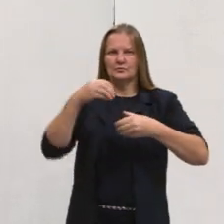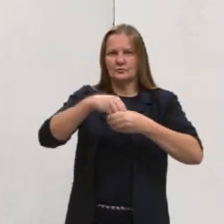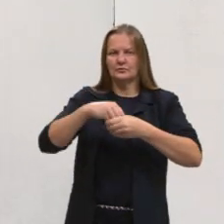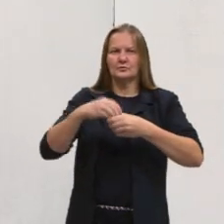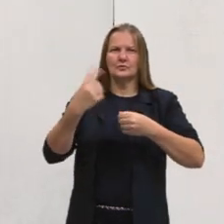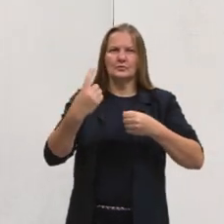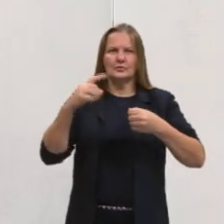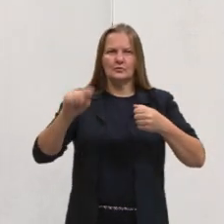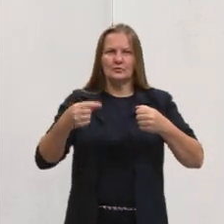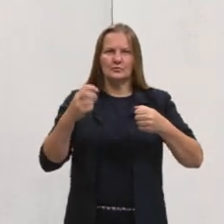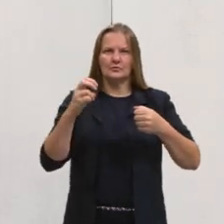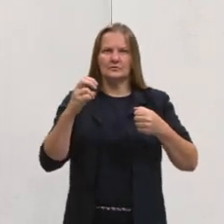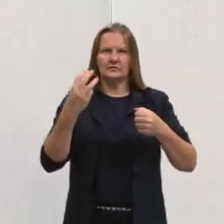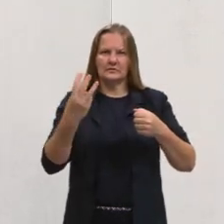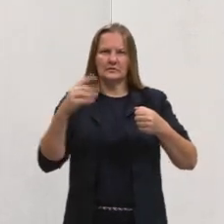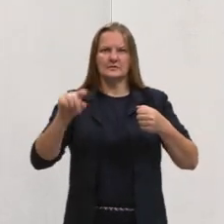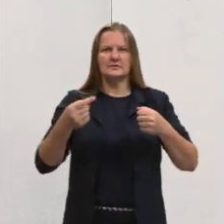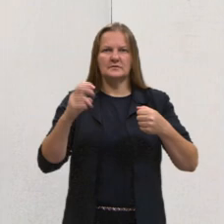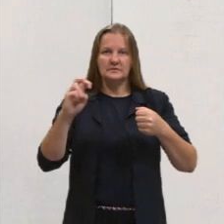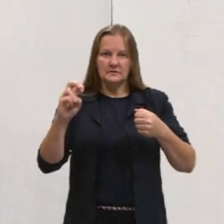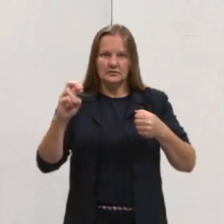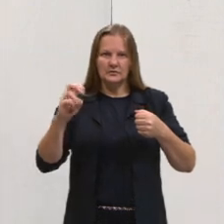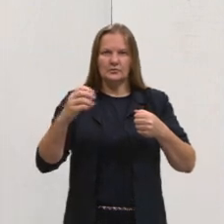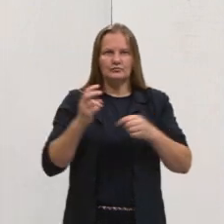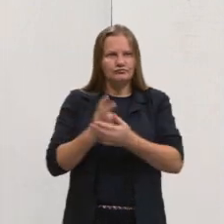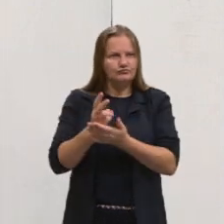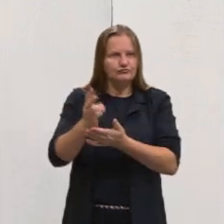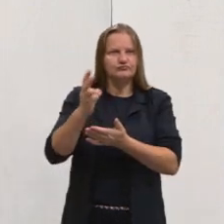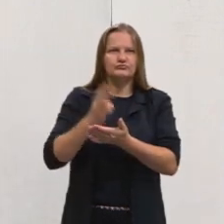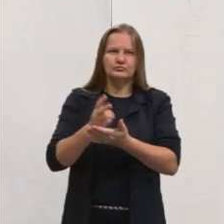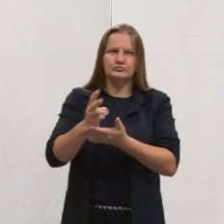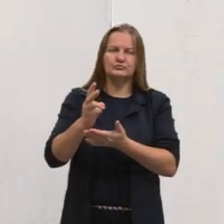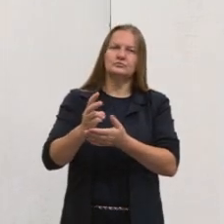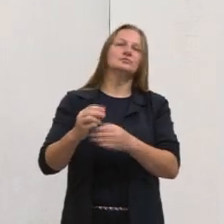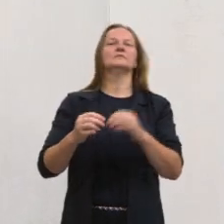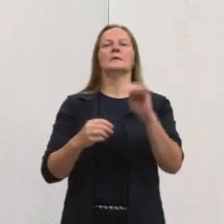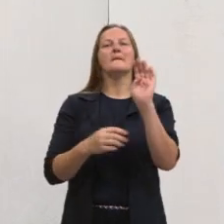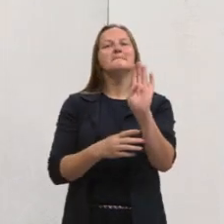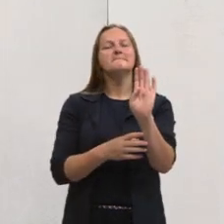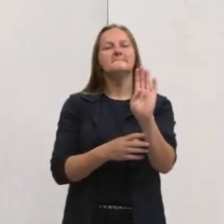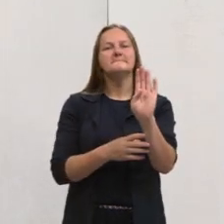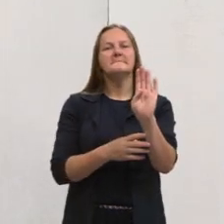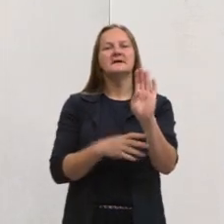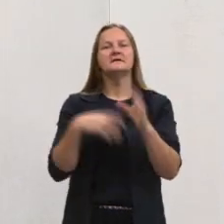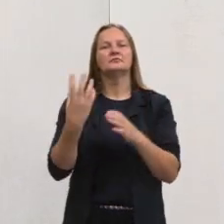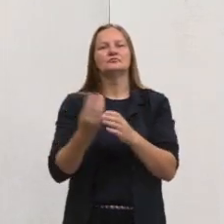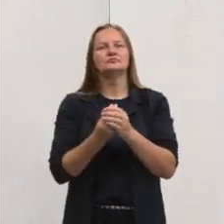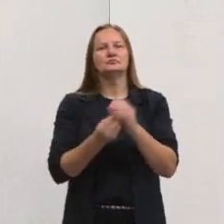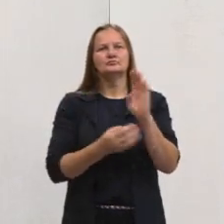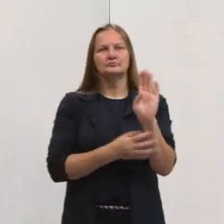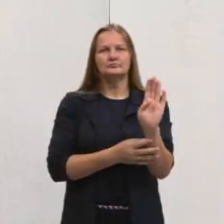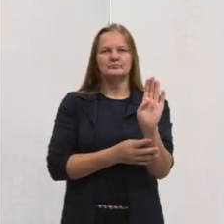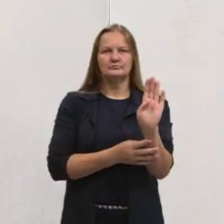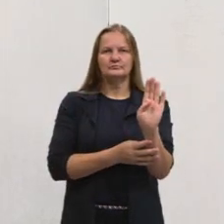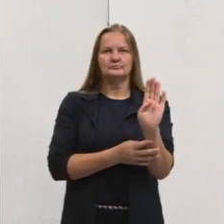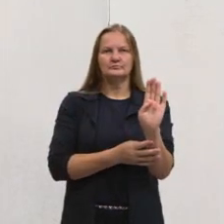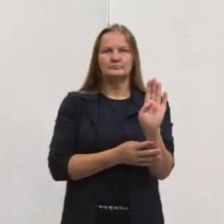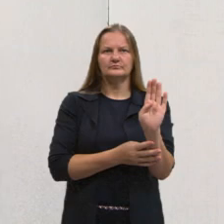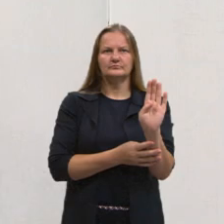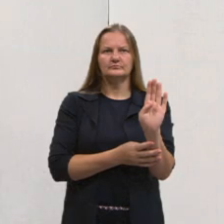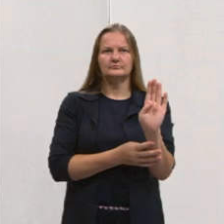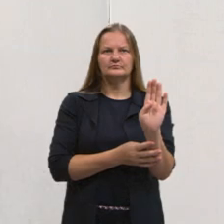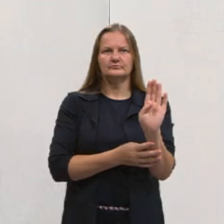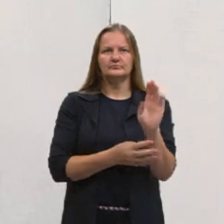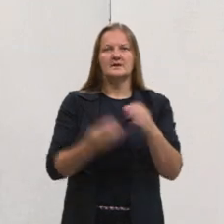1,3, 5 respectivamente e ainda tem o conjunto B é um